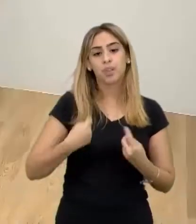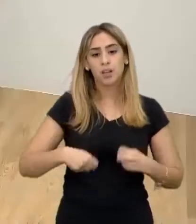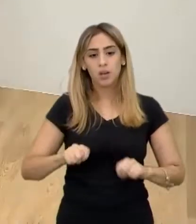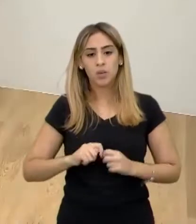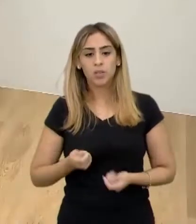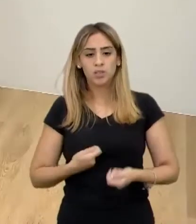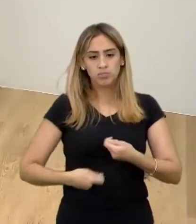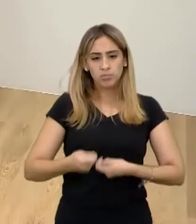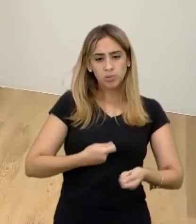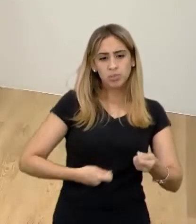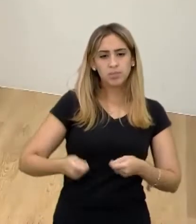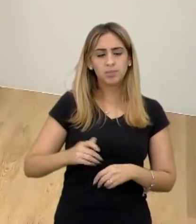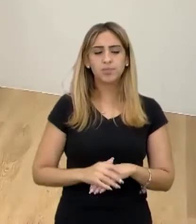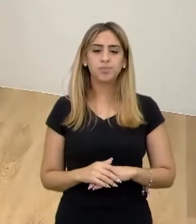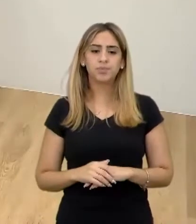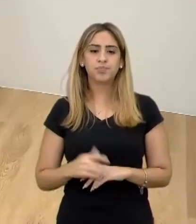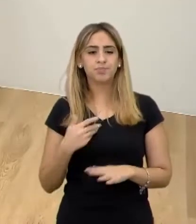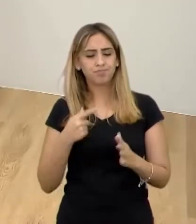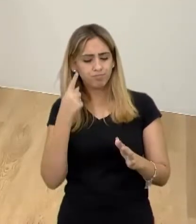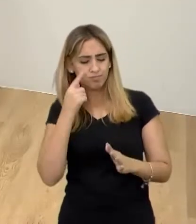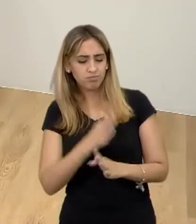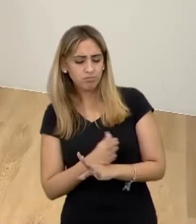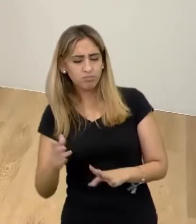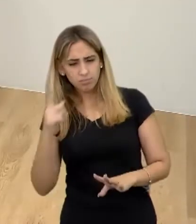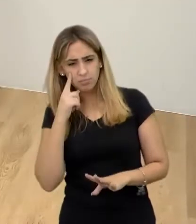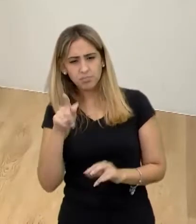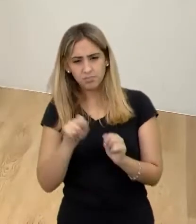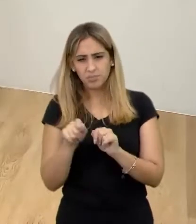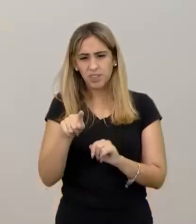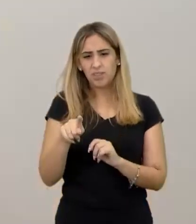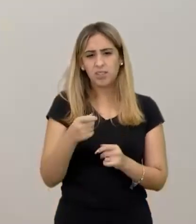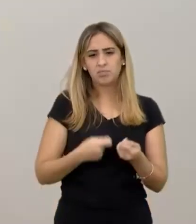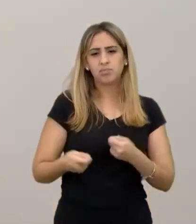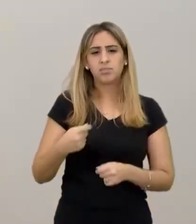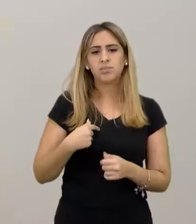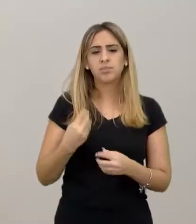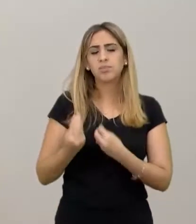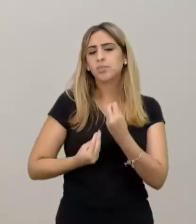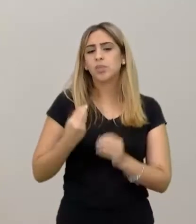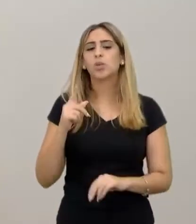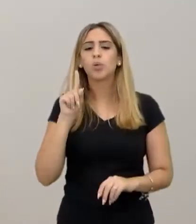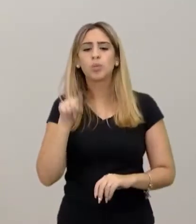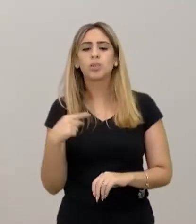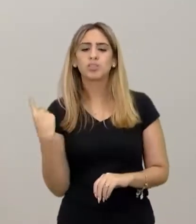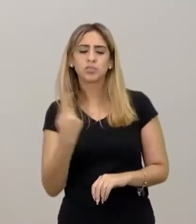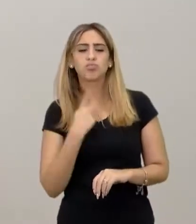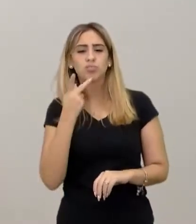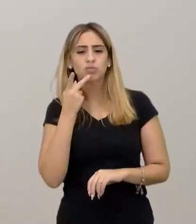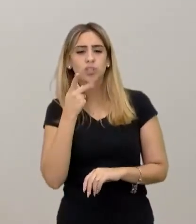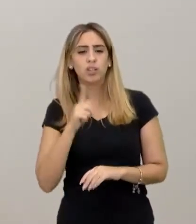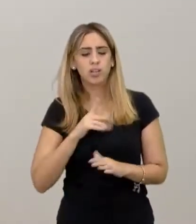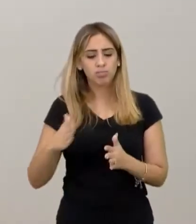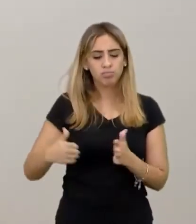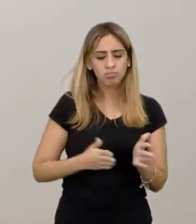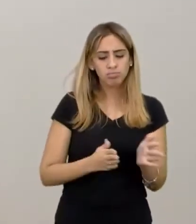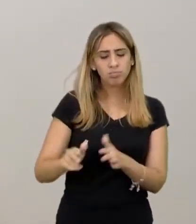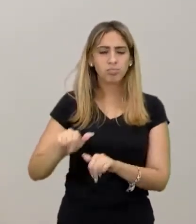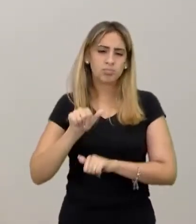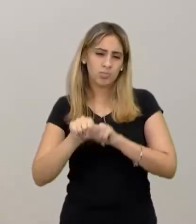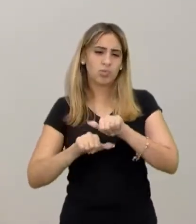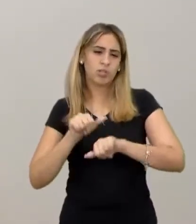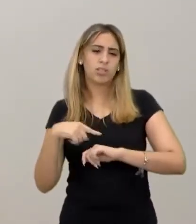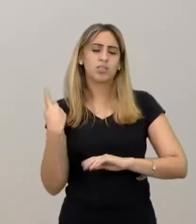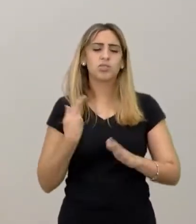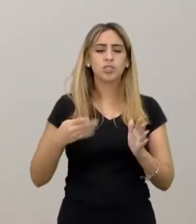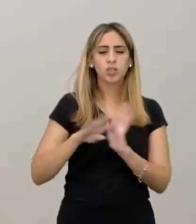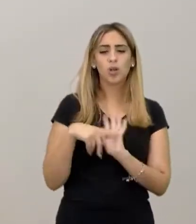economia, administração. Por um momento eu pensei que eu fosse trilhar esse caminho, mas aí como a gente tem uma trajetória, né, até chegar